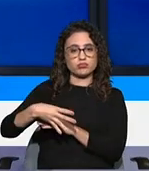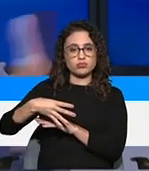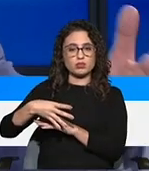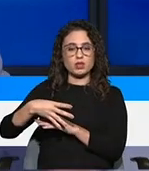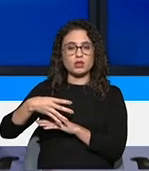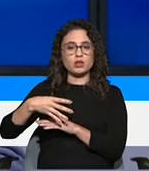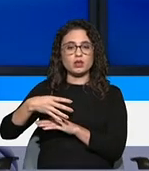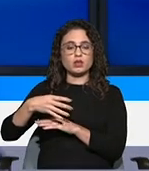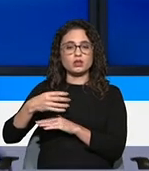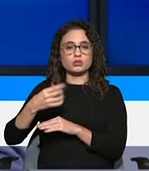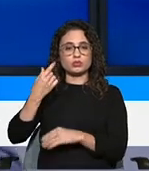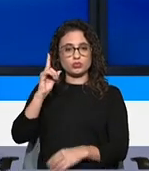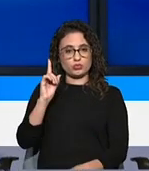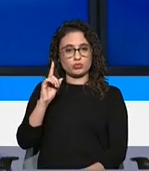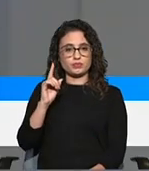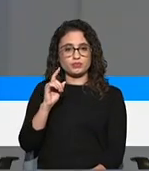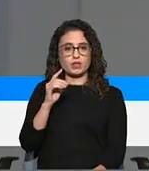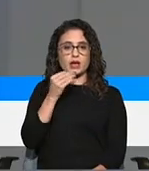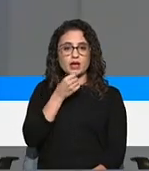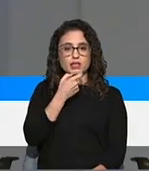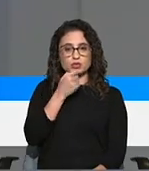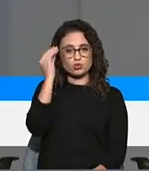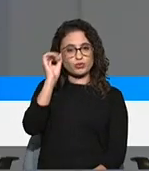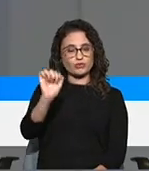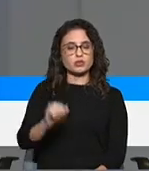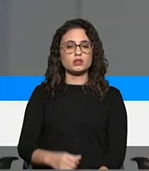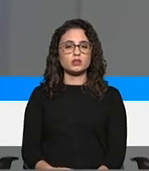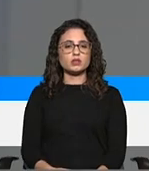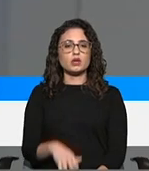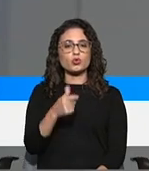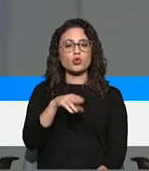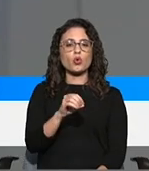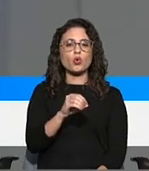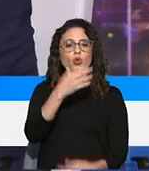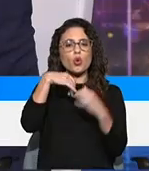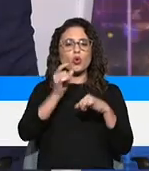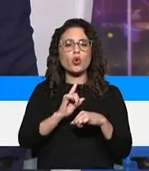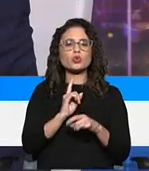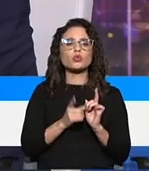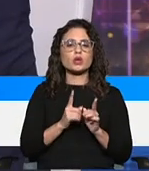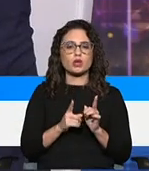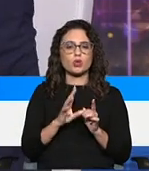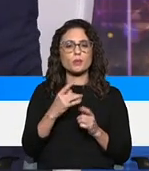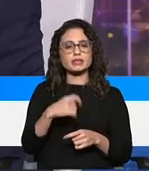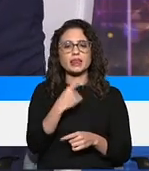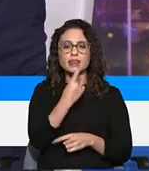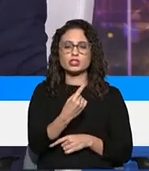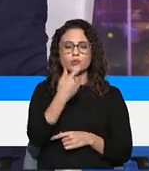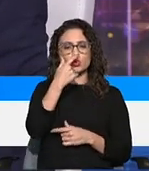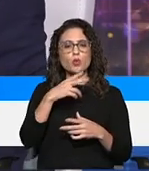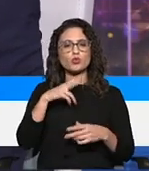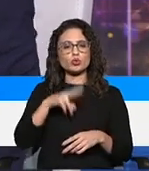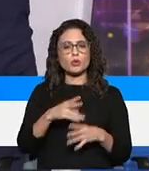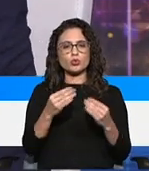e depois então parte a princípio que não concorda com o presidente quando ele diz que havia muitos portugueses com